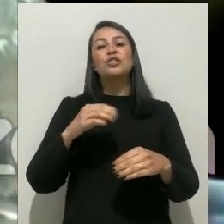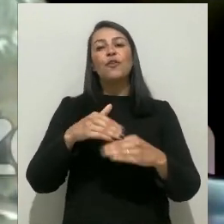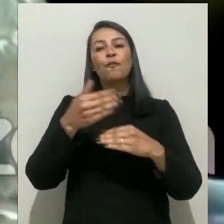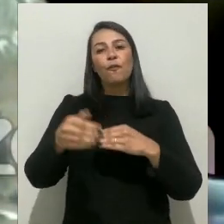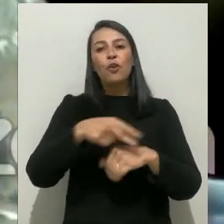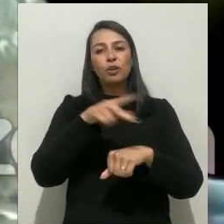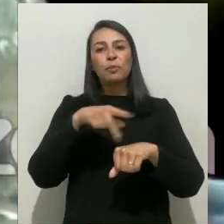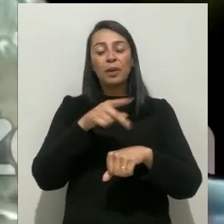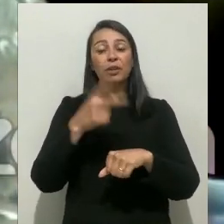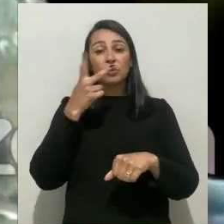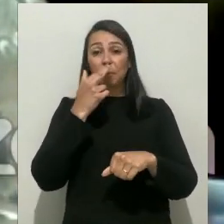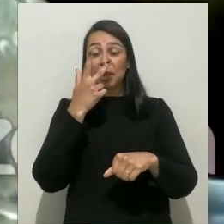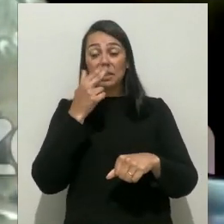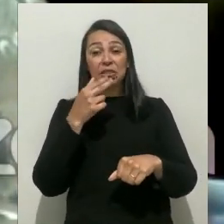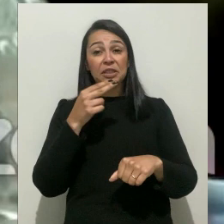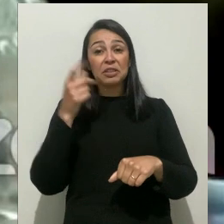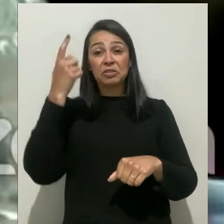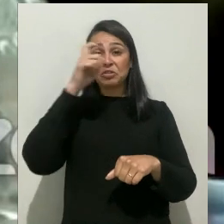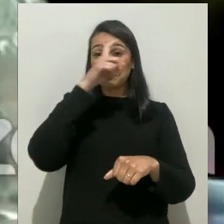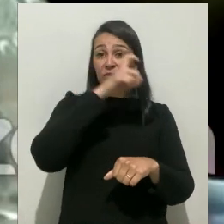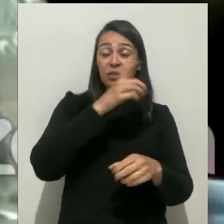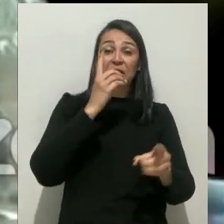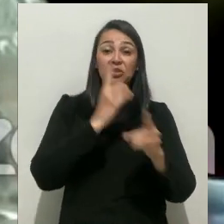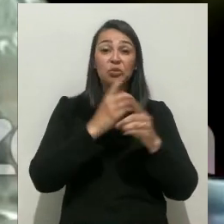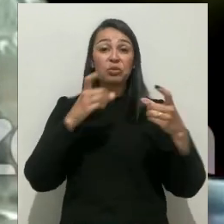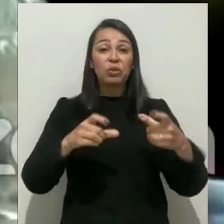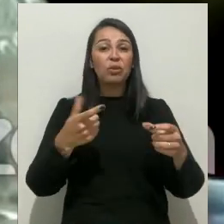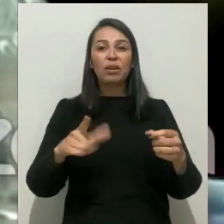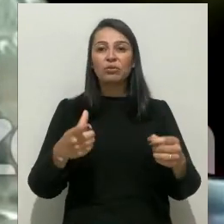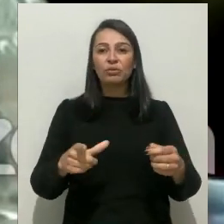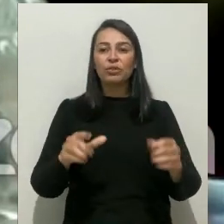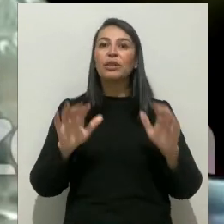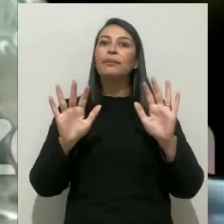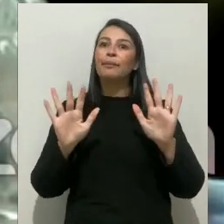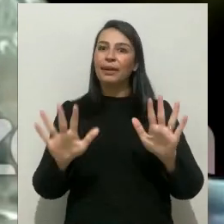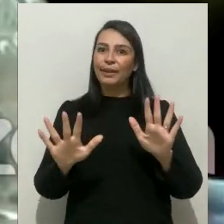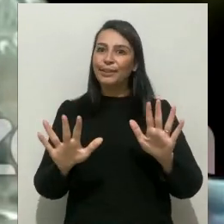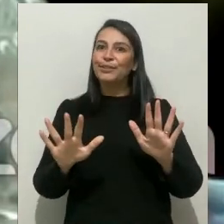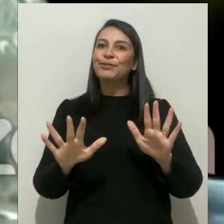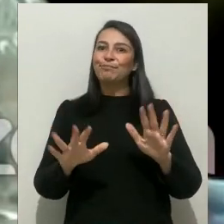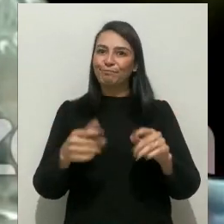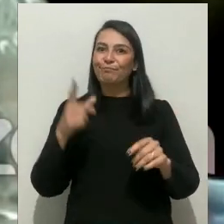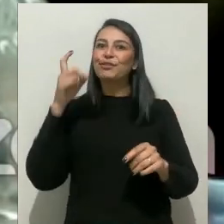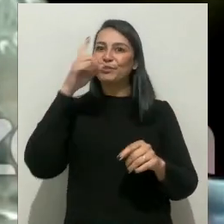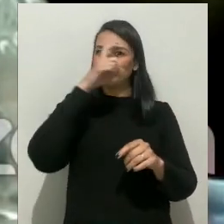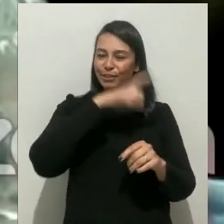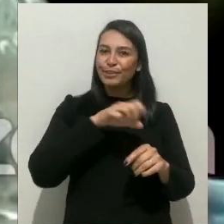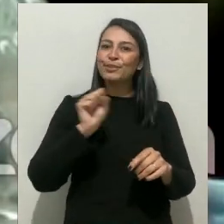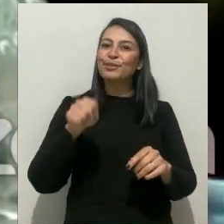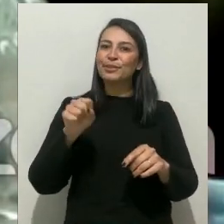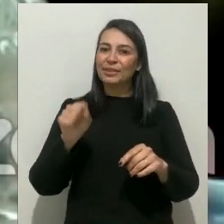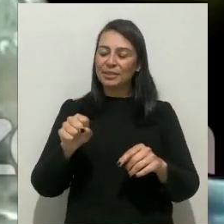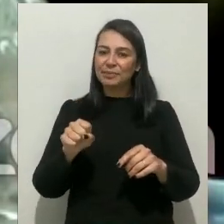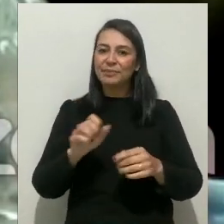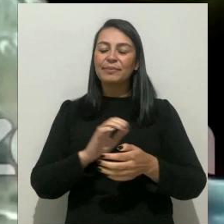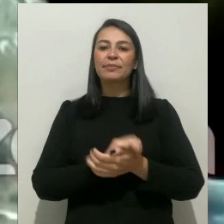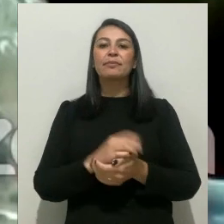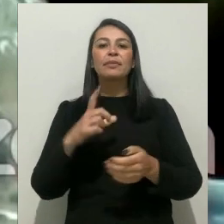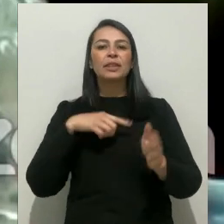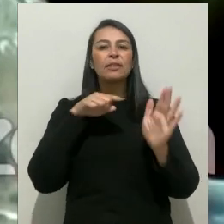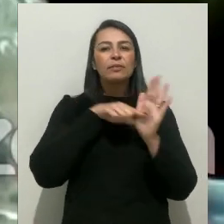dificuldade em ser encontrado o desejado local. Bem ao contrário, foi o que sucedeu. Descuidoso de